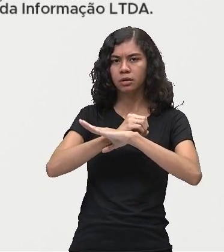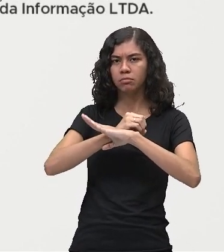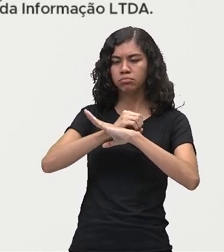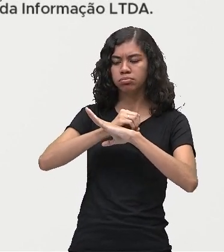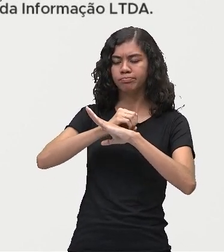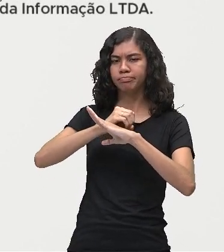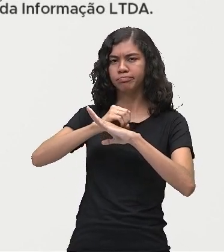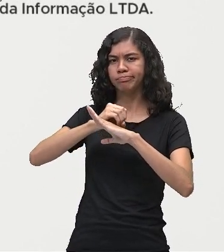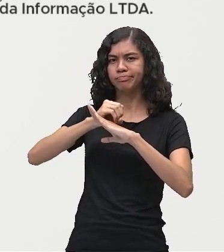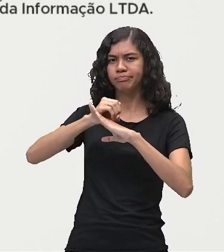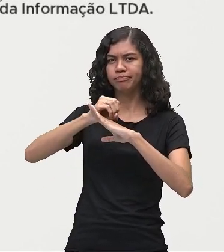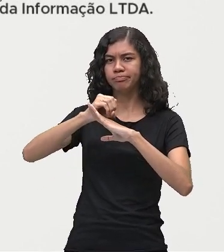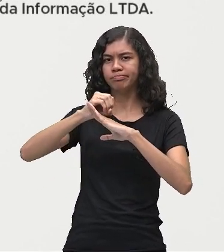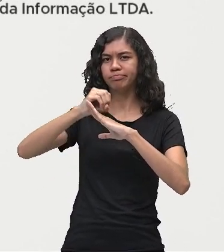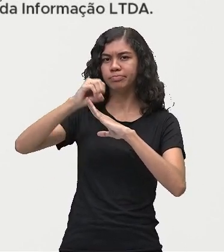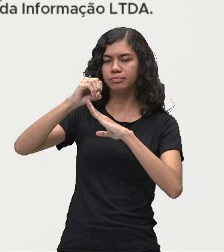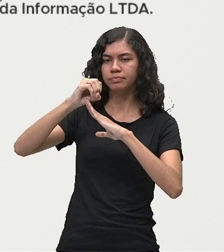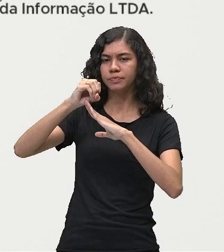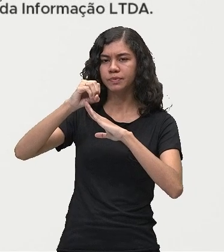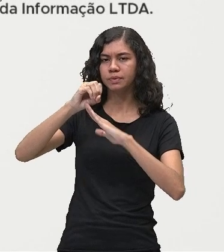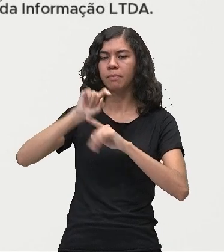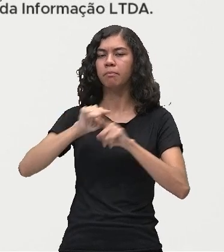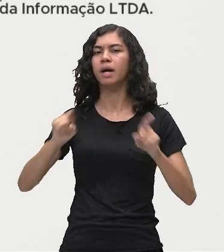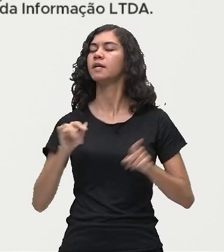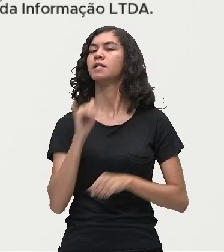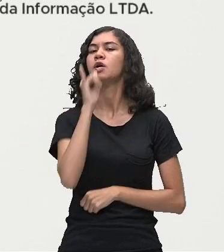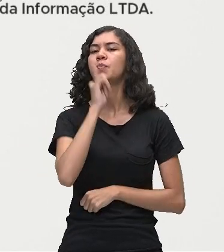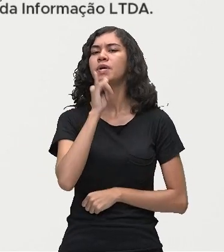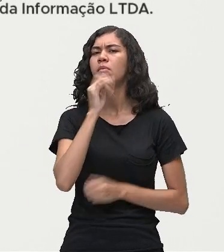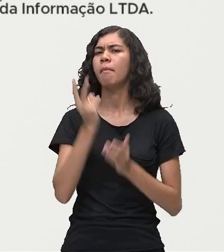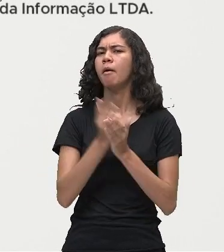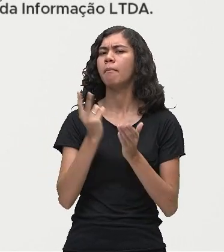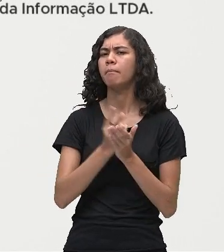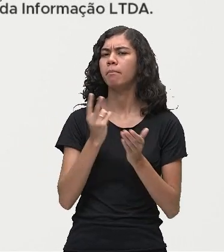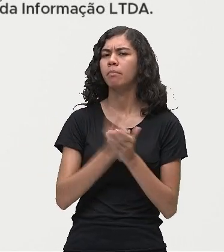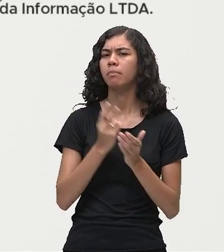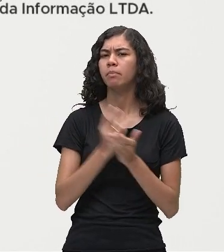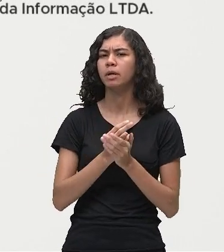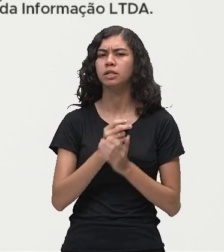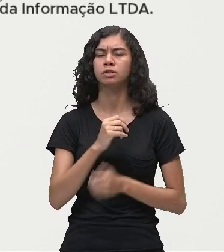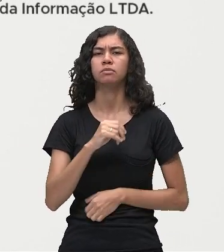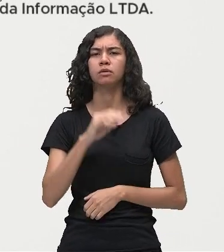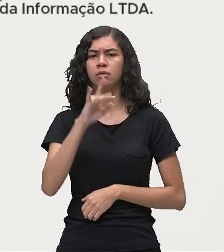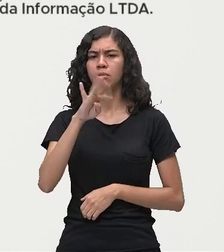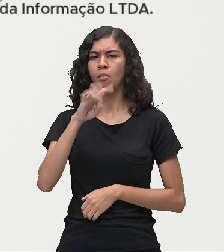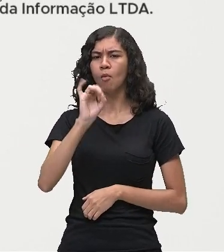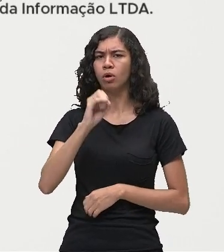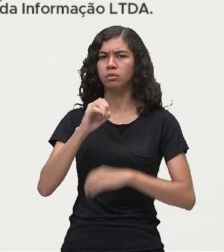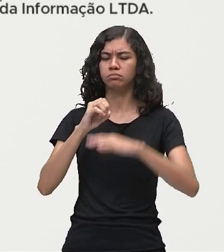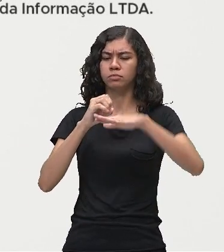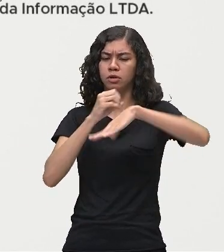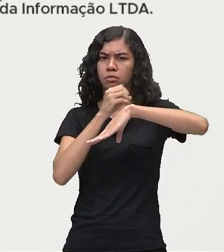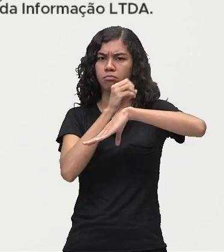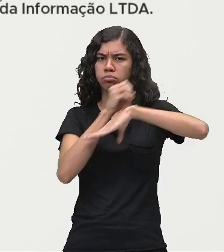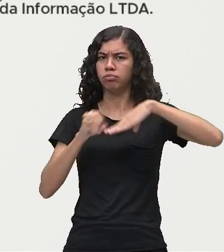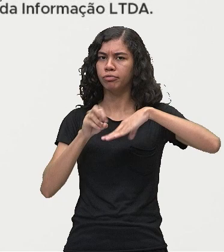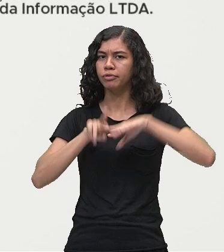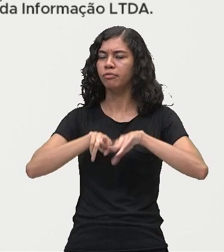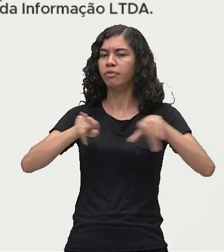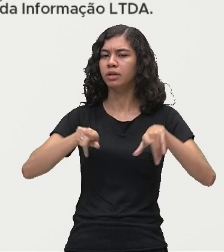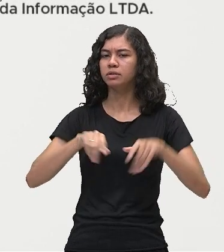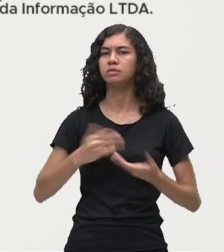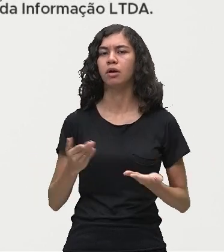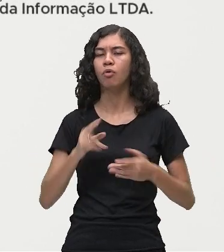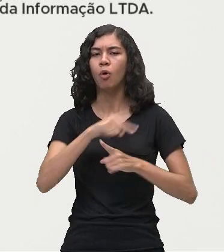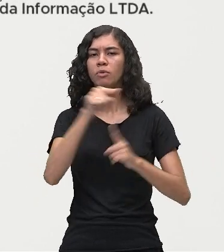menos força do que se a gente pegar essa mesma bola e já, pá, subir ela para cá, tá? É para isso que serve a